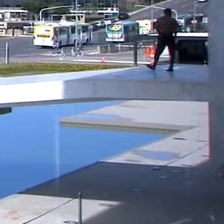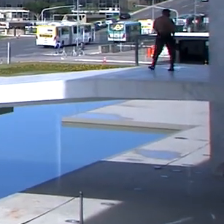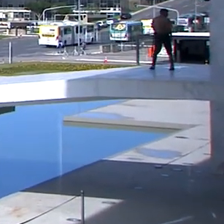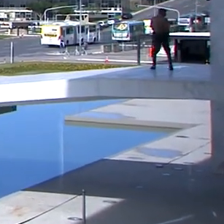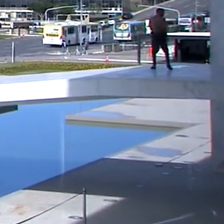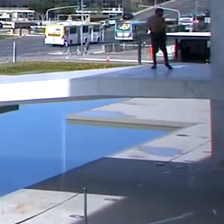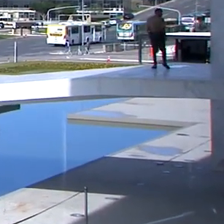tchau.